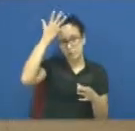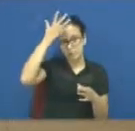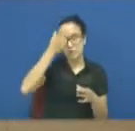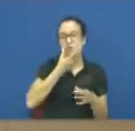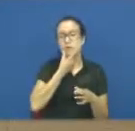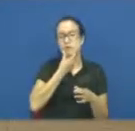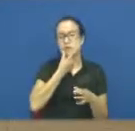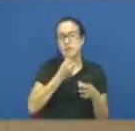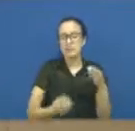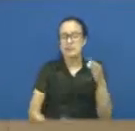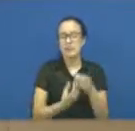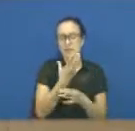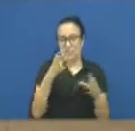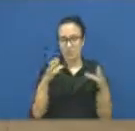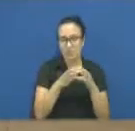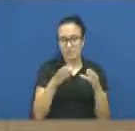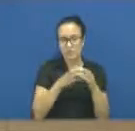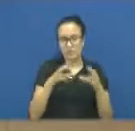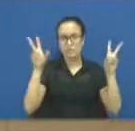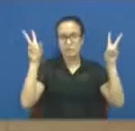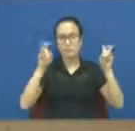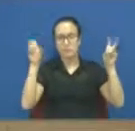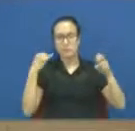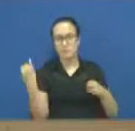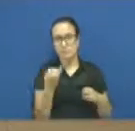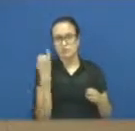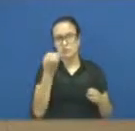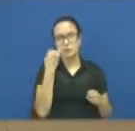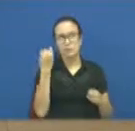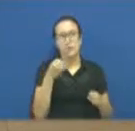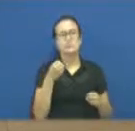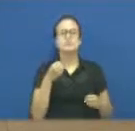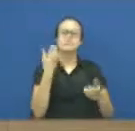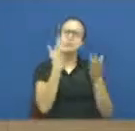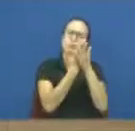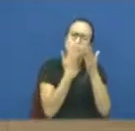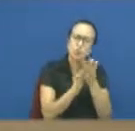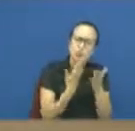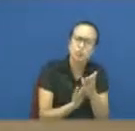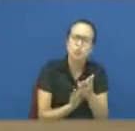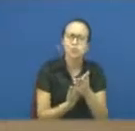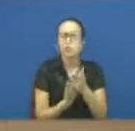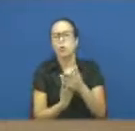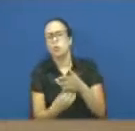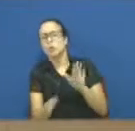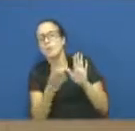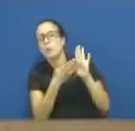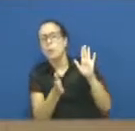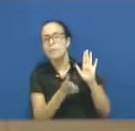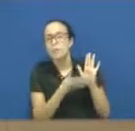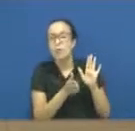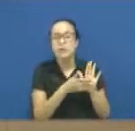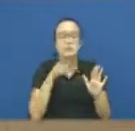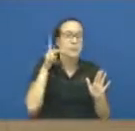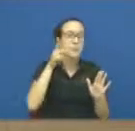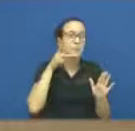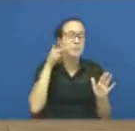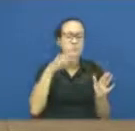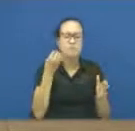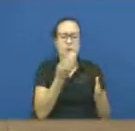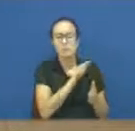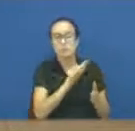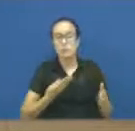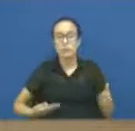Assuntos Relevantes para promover estudos e proposições de políticas públicas que visem tratar do abastecimento de água, bem como